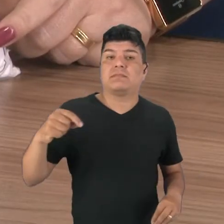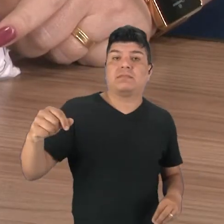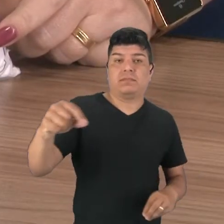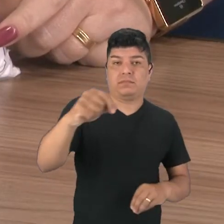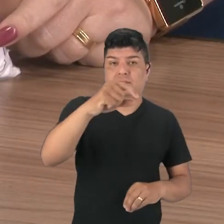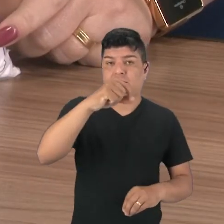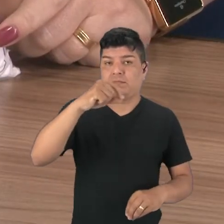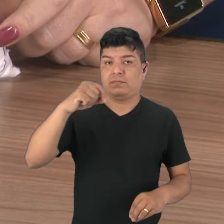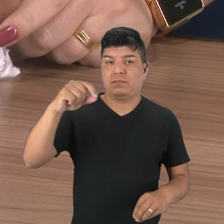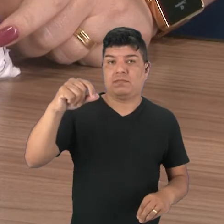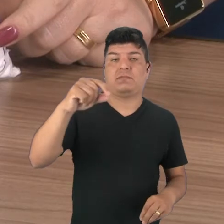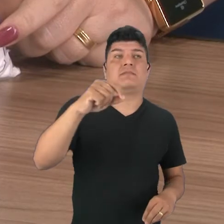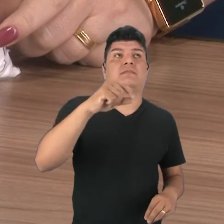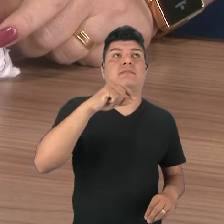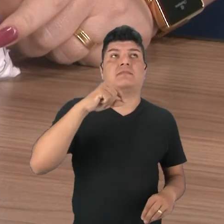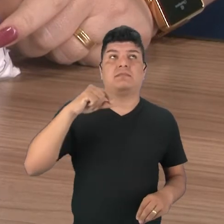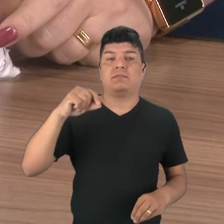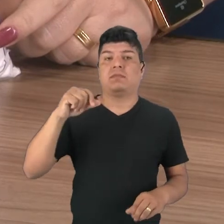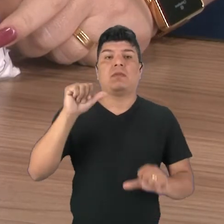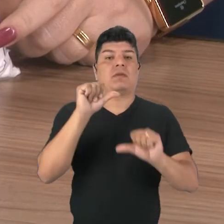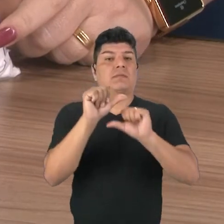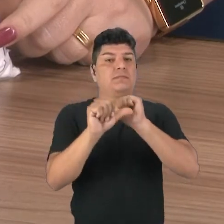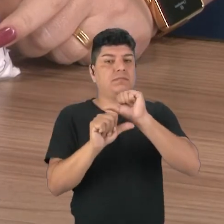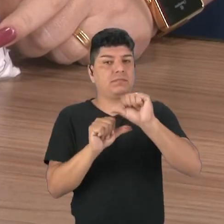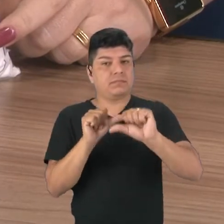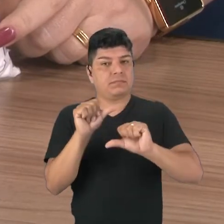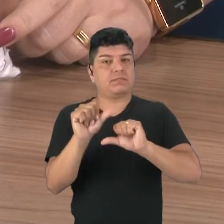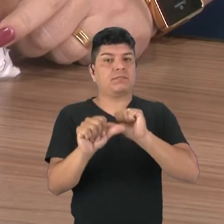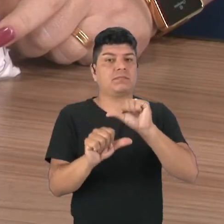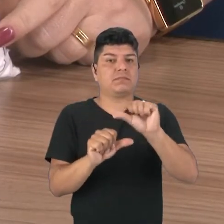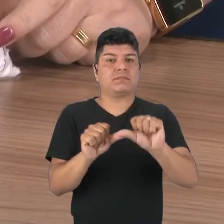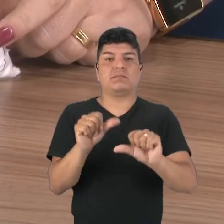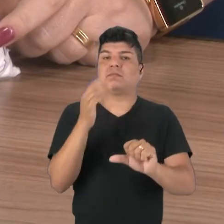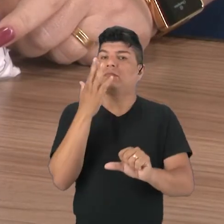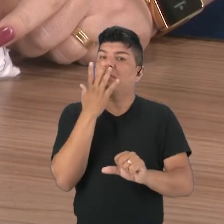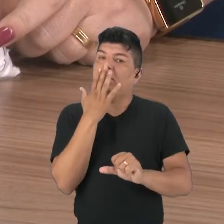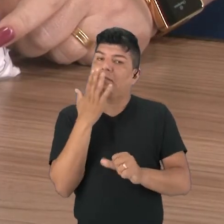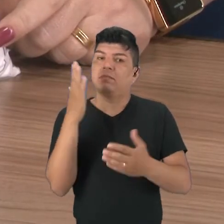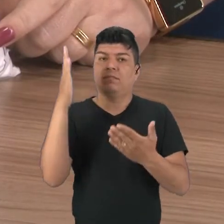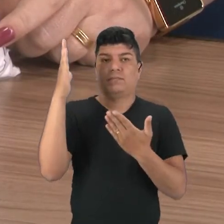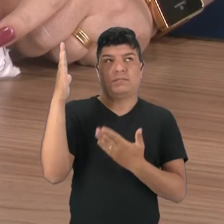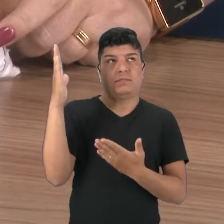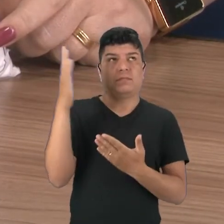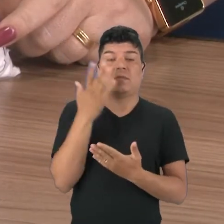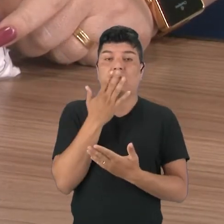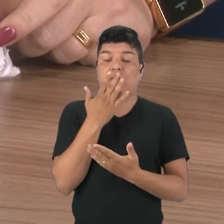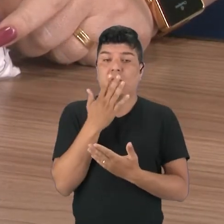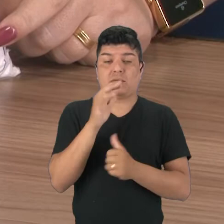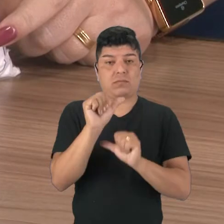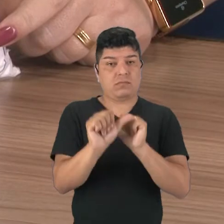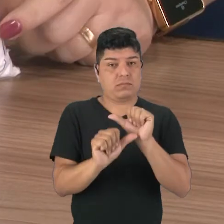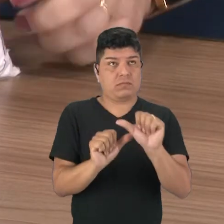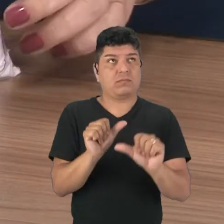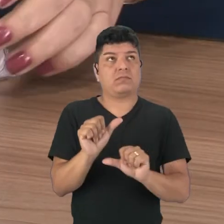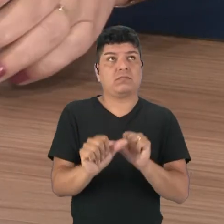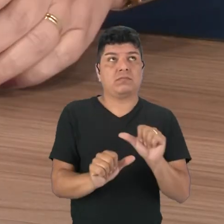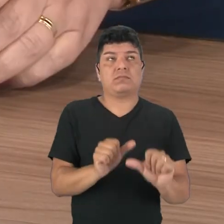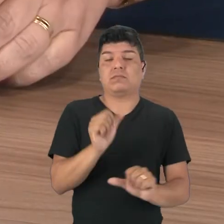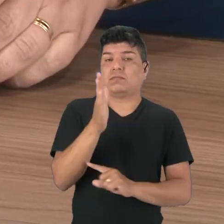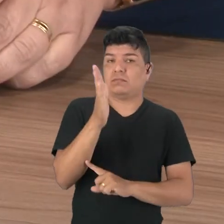ou algum outro produto, muda a densidade dela. Veja bem, olha, a cor já alterou, não